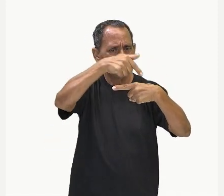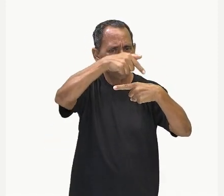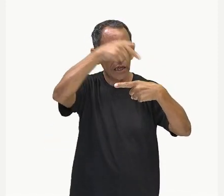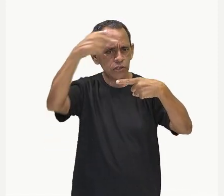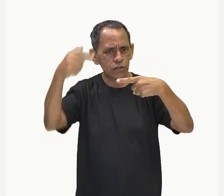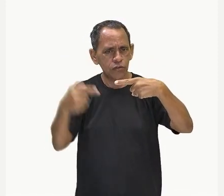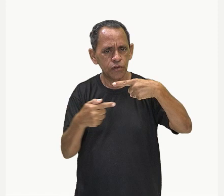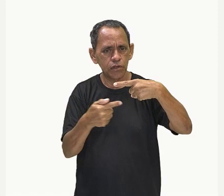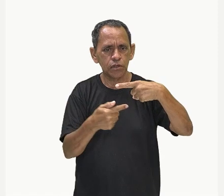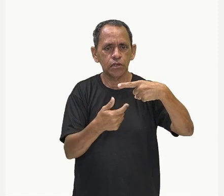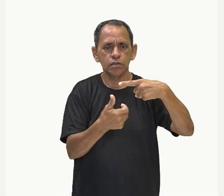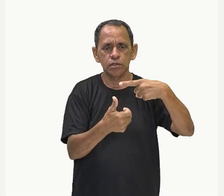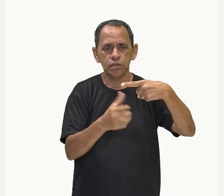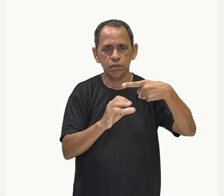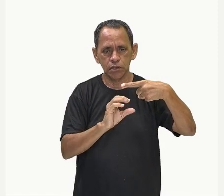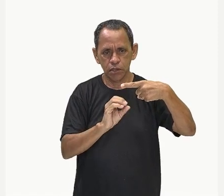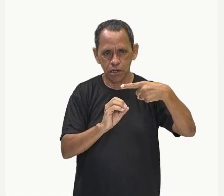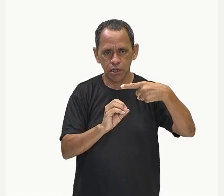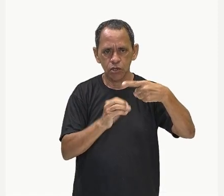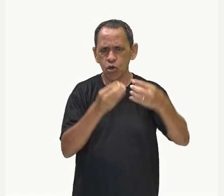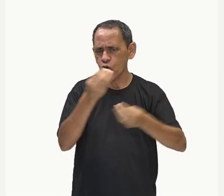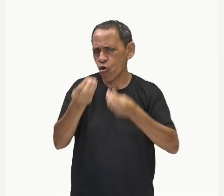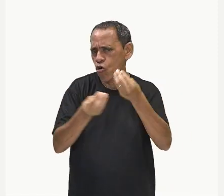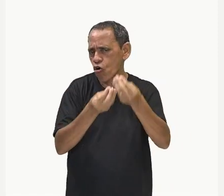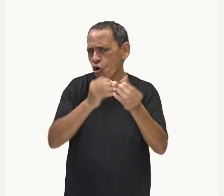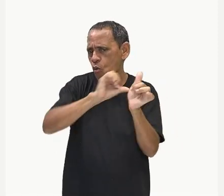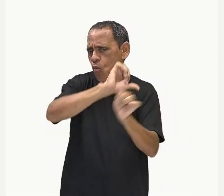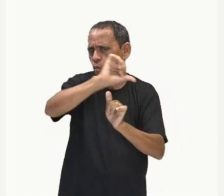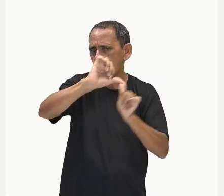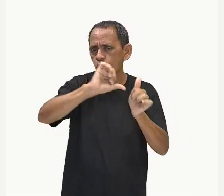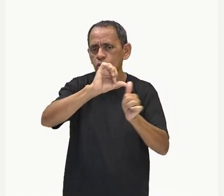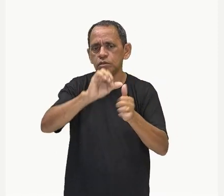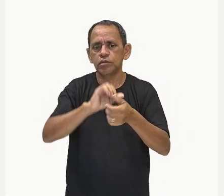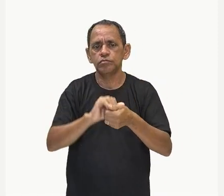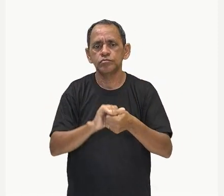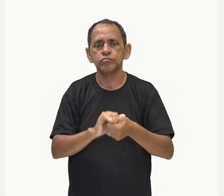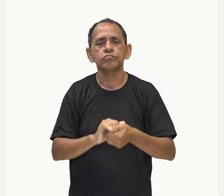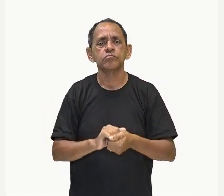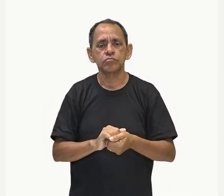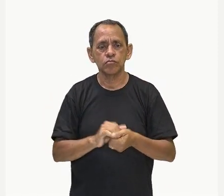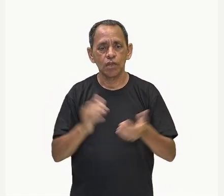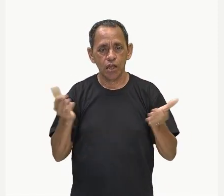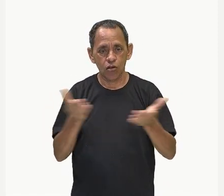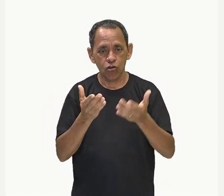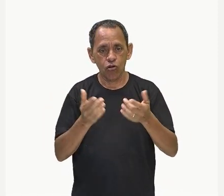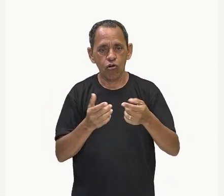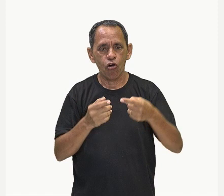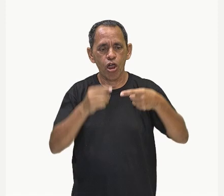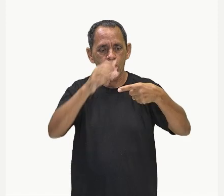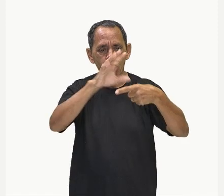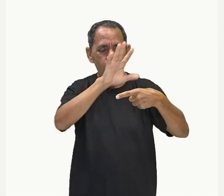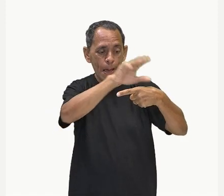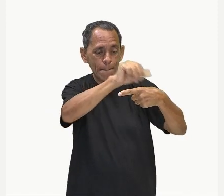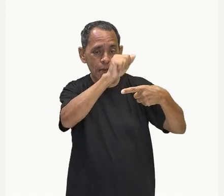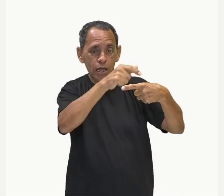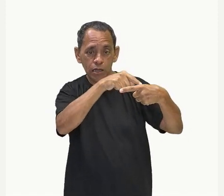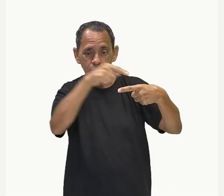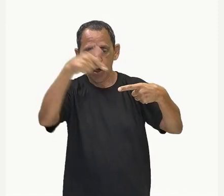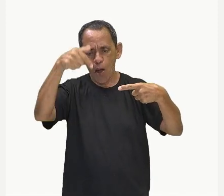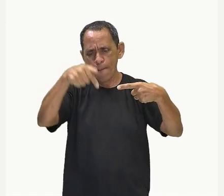Certo? Como a gente viu na aula, como é que a gente faz para passar? Vamos colocar um número que está em cima,